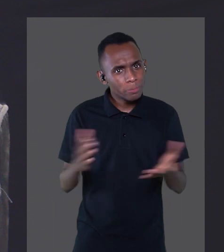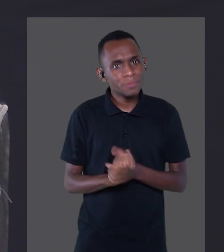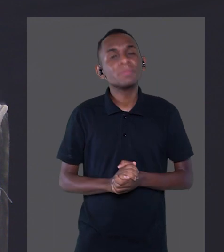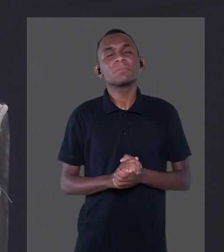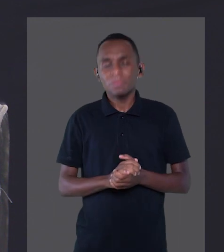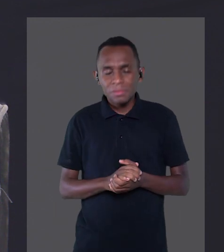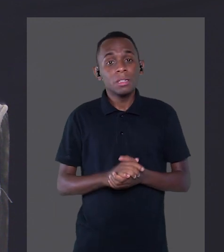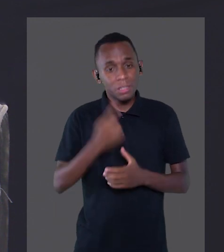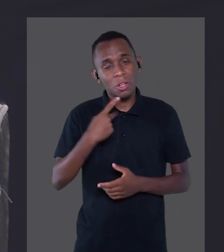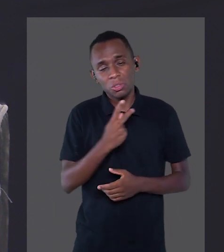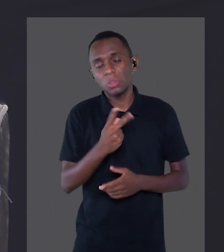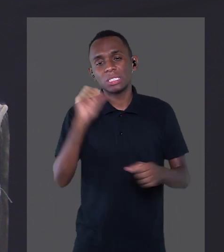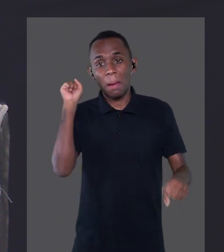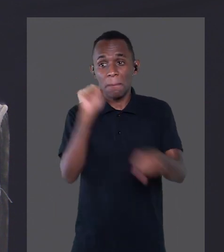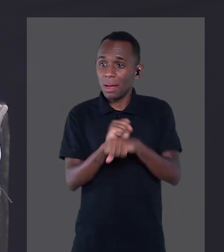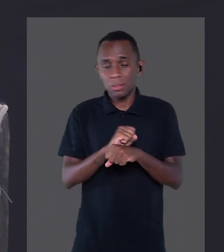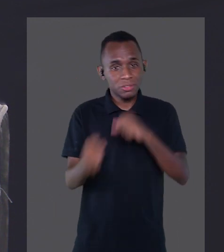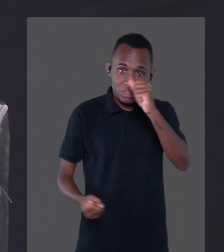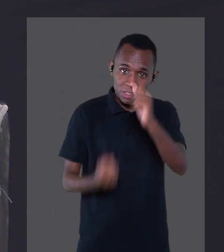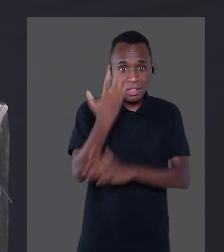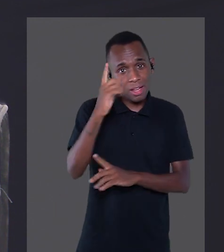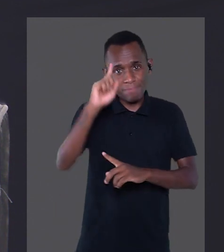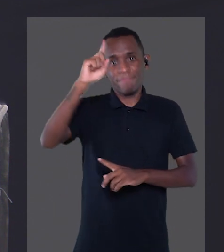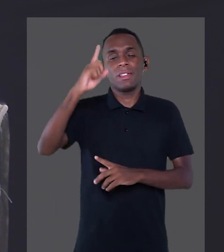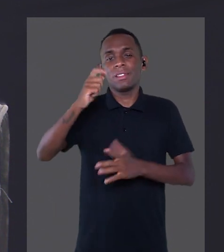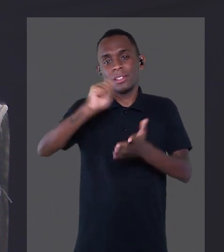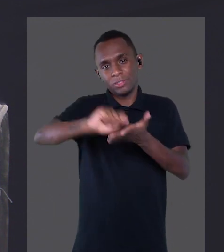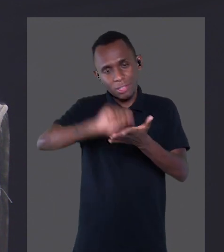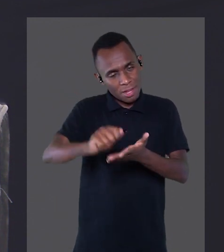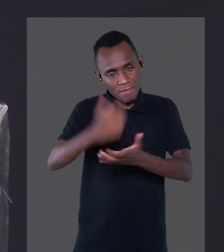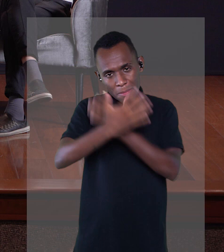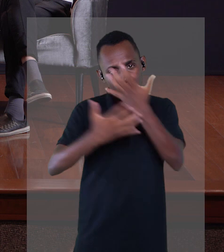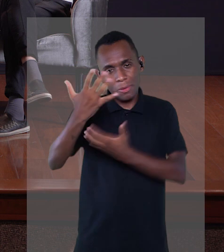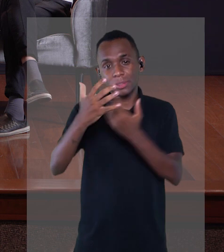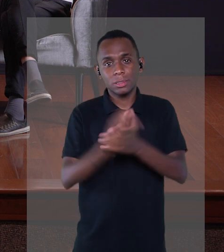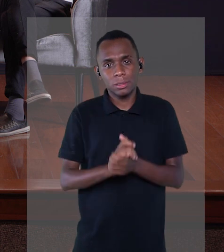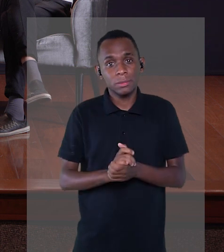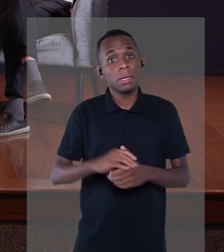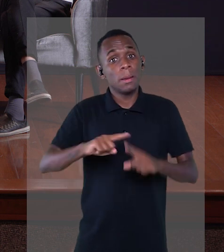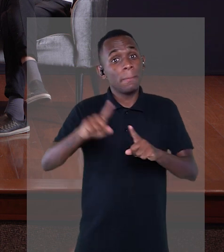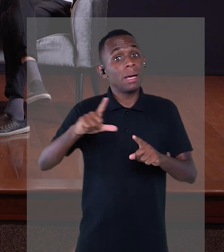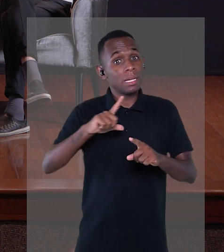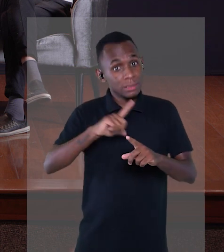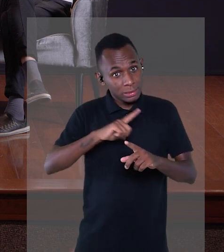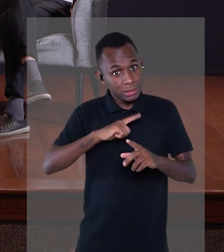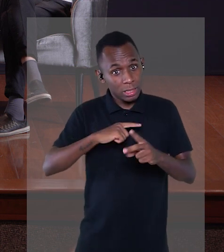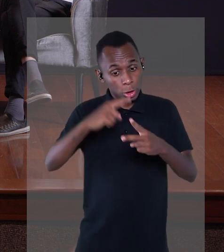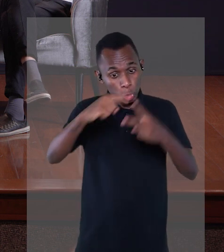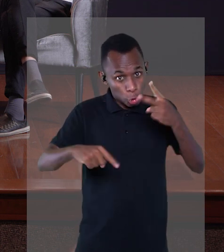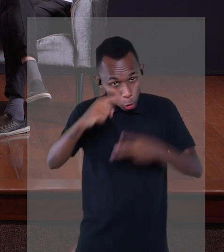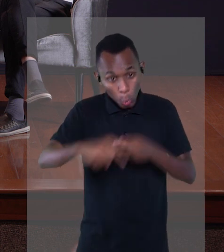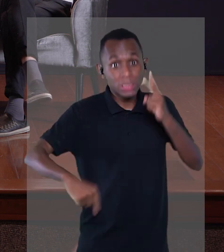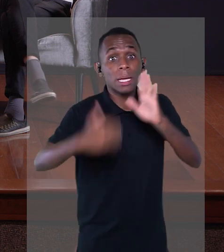E, de fato, paramos, né? Está parada, a fábrica fechou momentaneamente. Mas tem mais 2 discos prontos, praticamente, então.